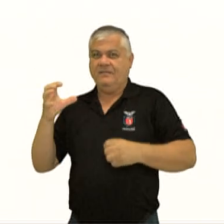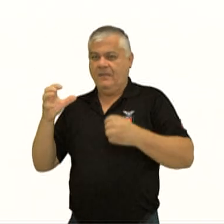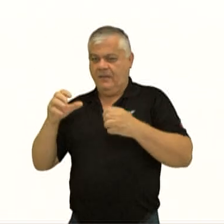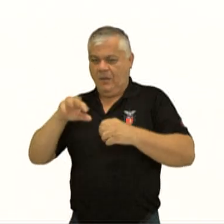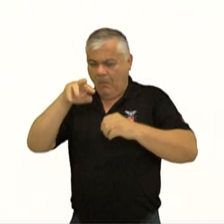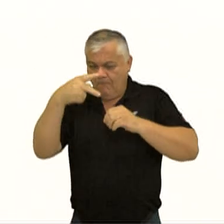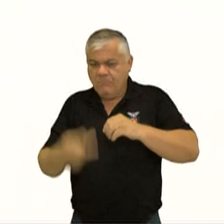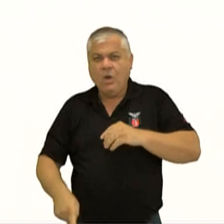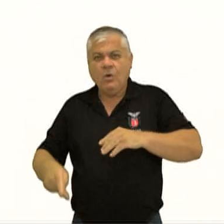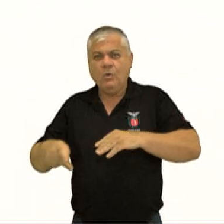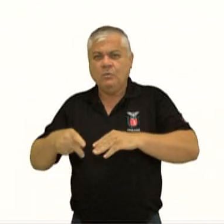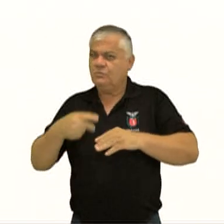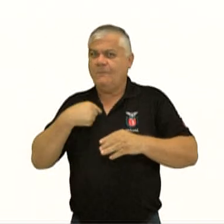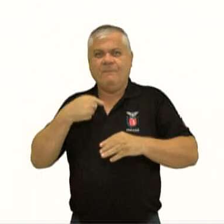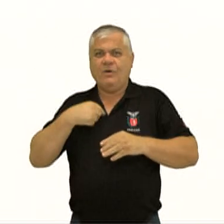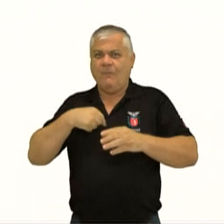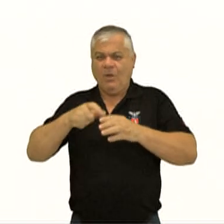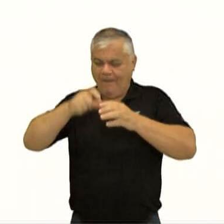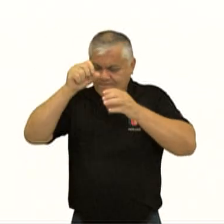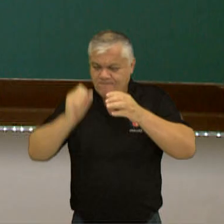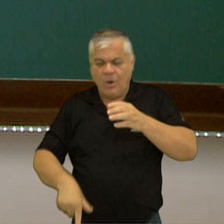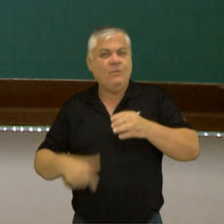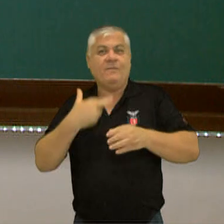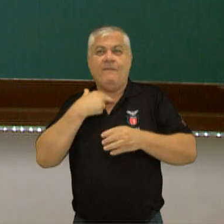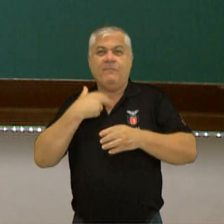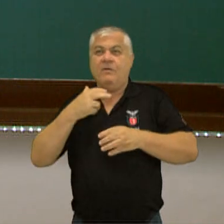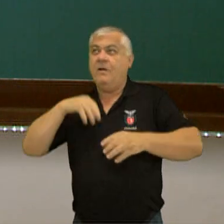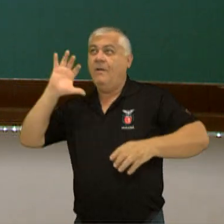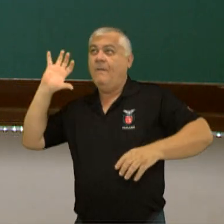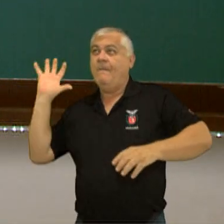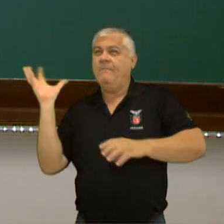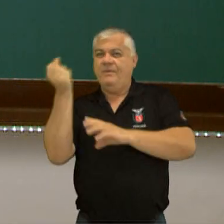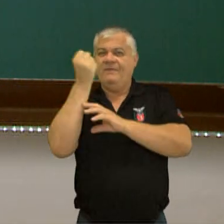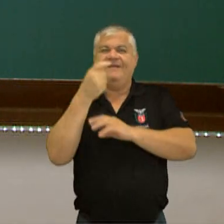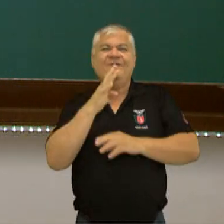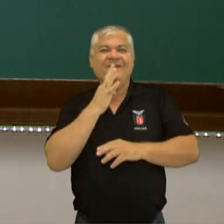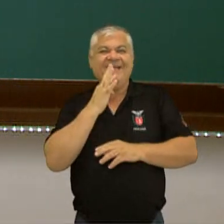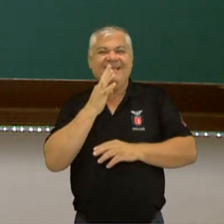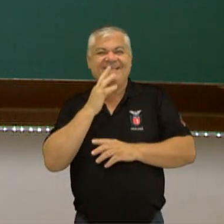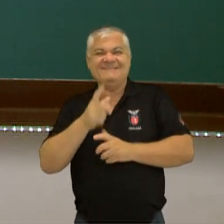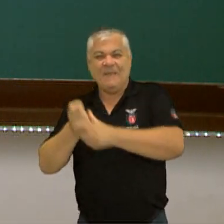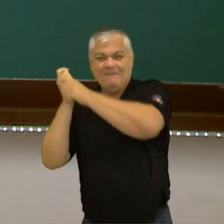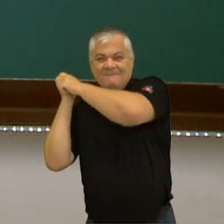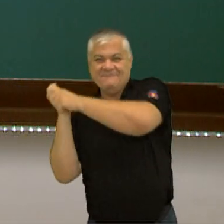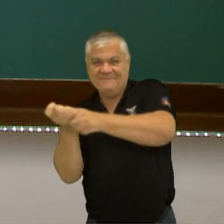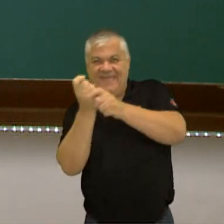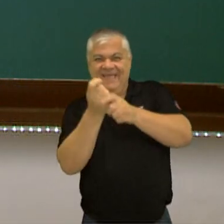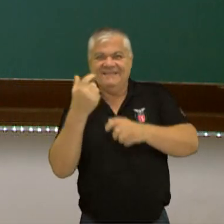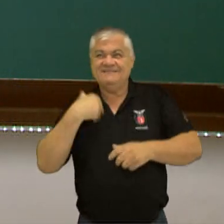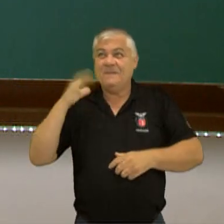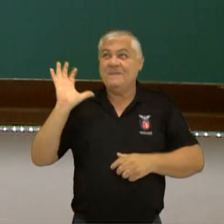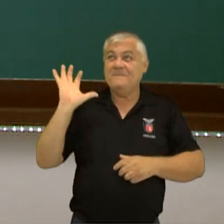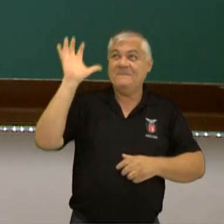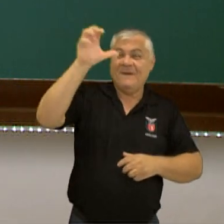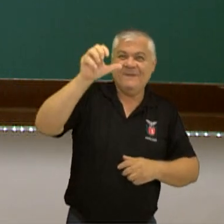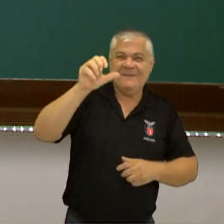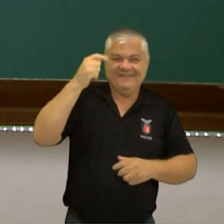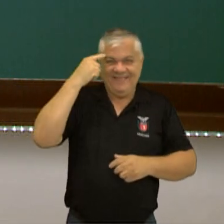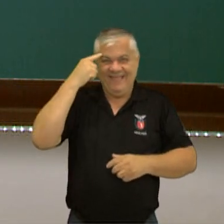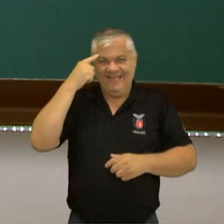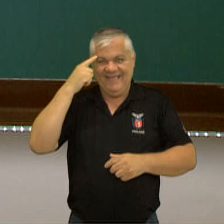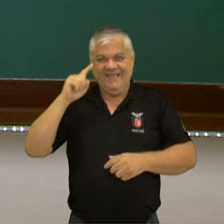é o flyout. O que é esse flyout? Então, é como se fosse no bets. Quando você joga um bets, a bola vem alta, você não joga e bate vitória,